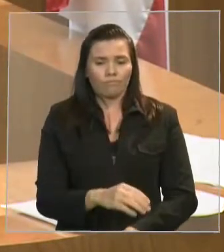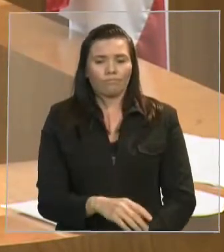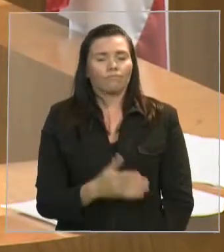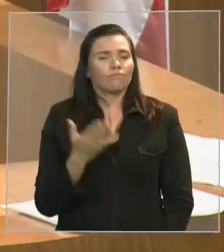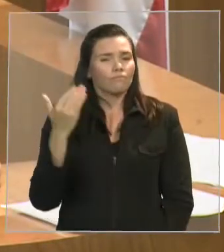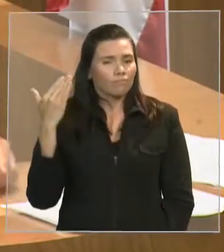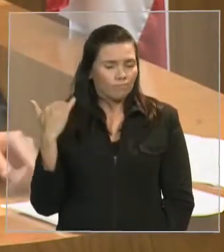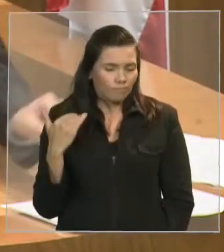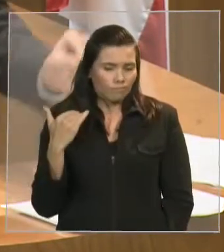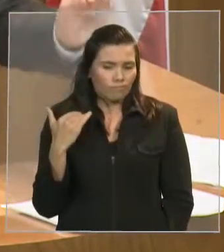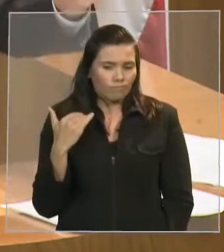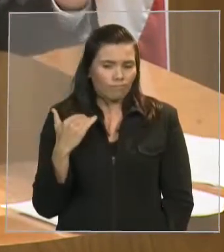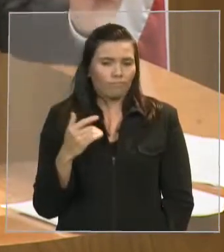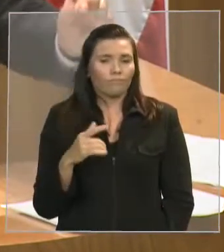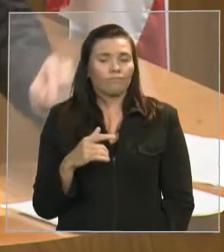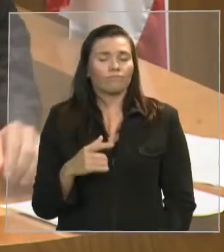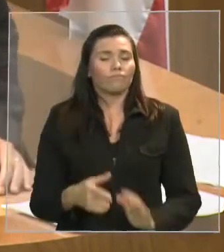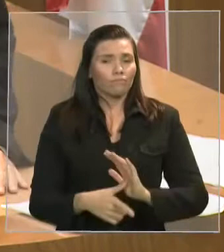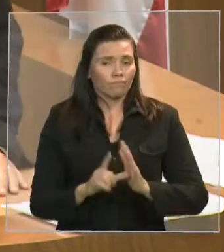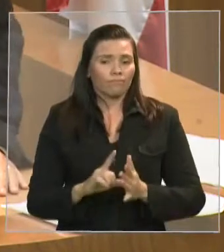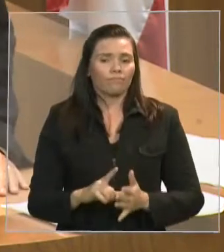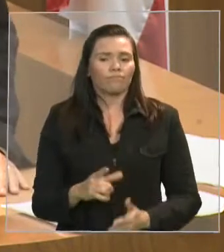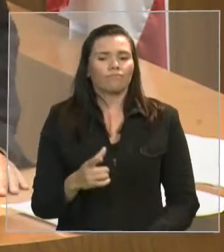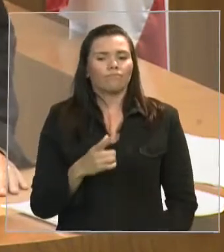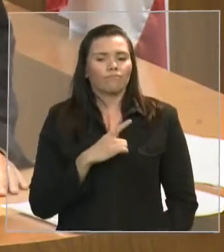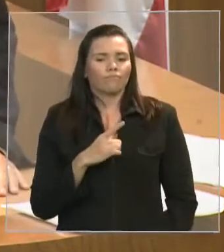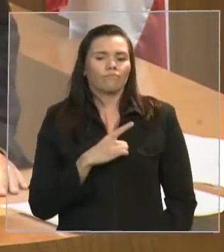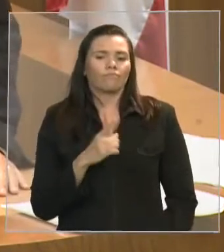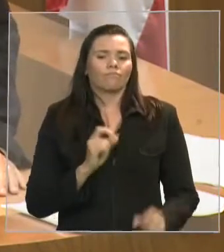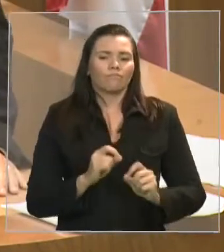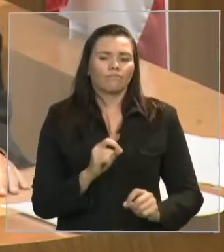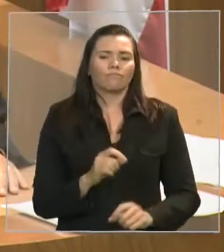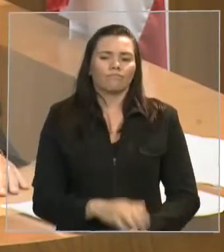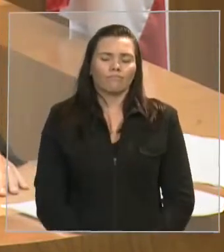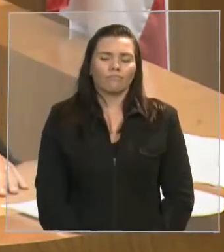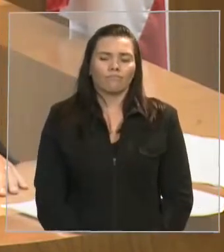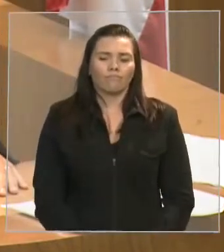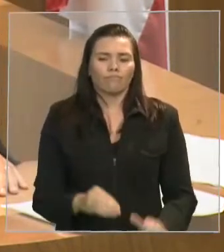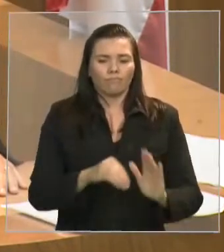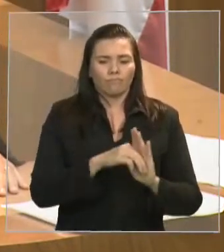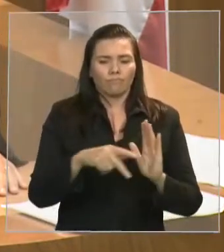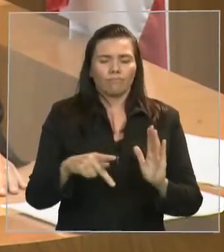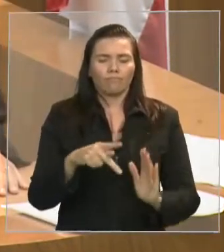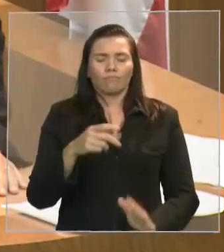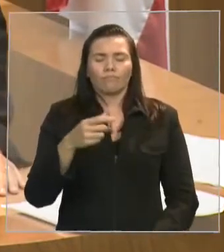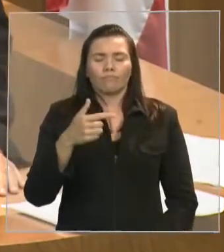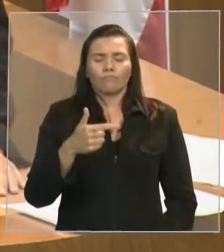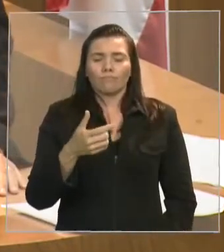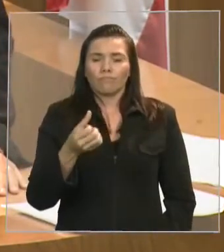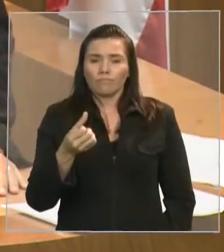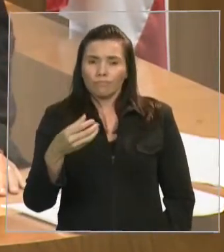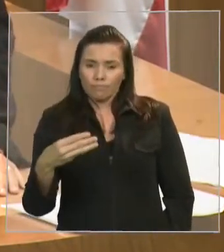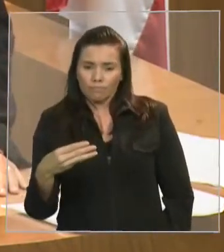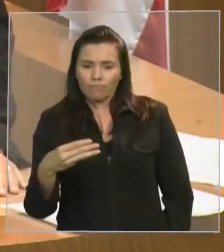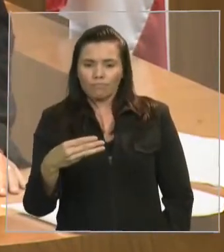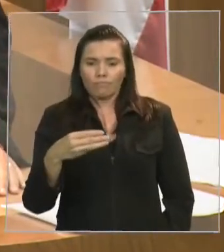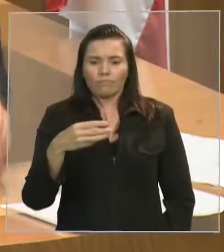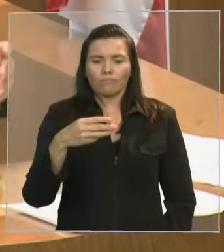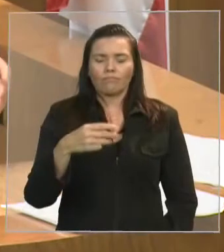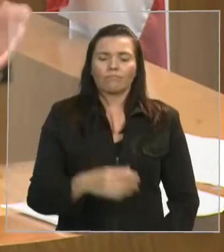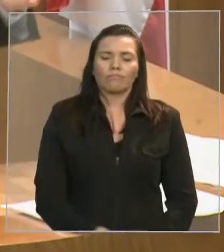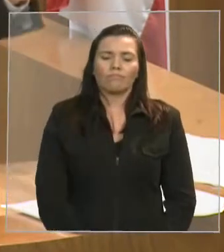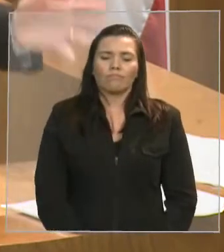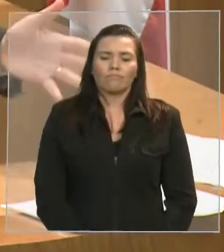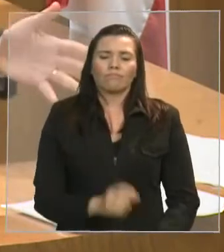da edição dessa medida provisória 263 de 2017, em sua maioria, representantes da sociedade civil.